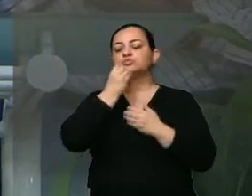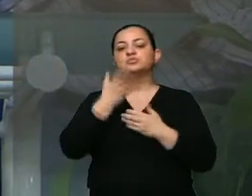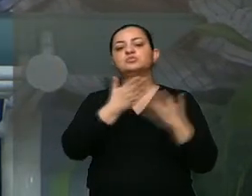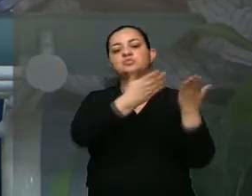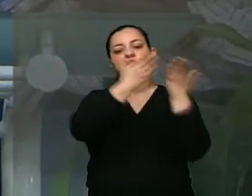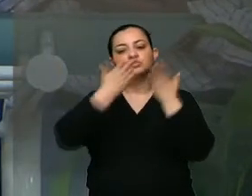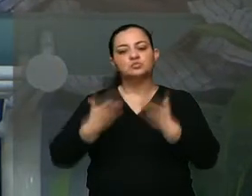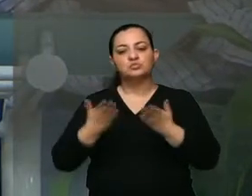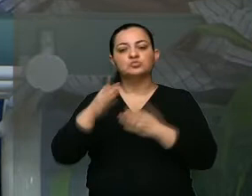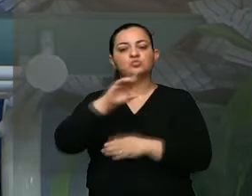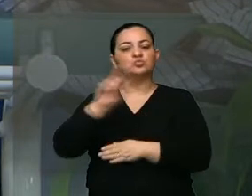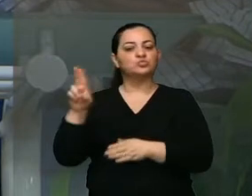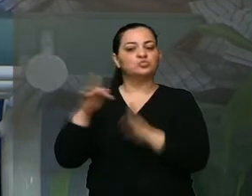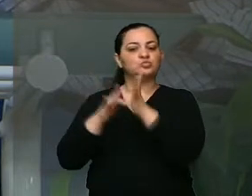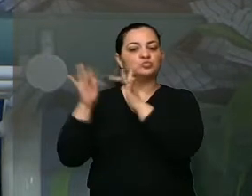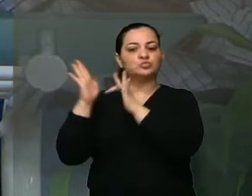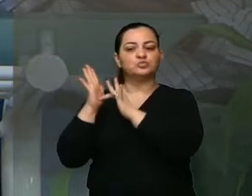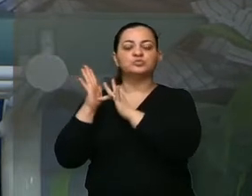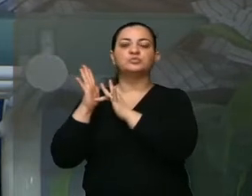nome de jesus